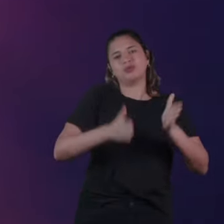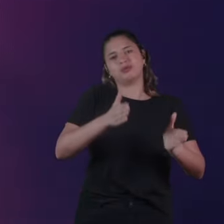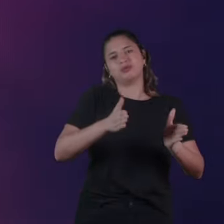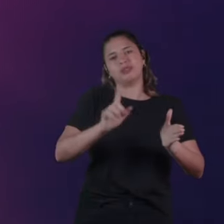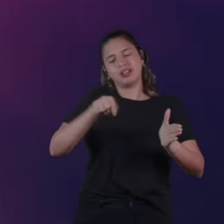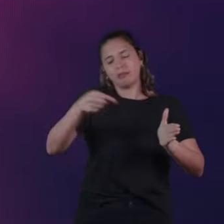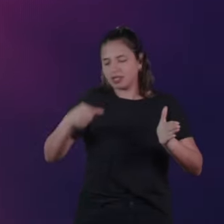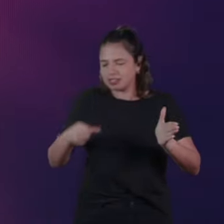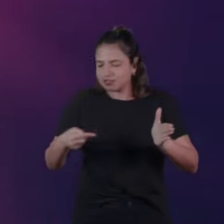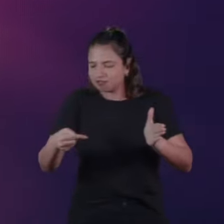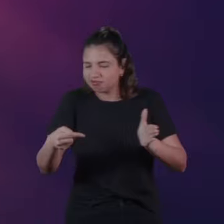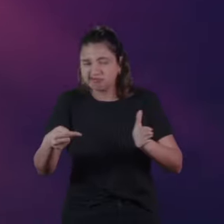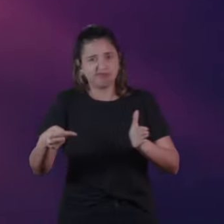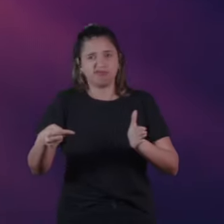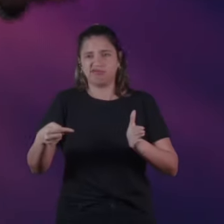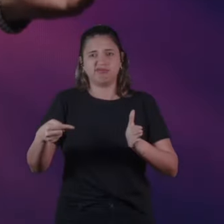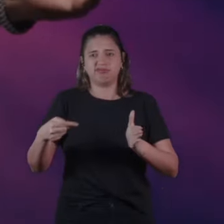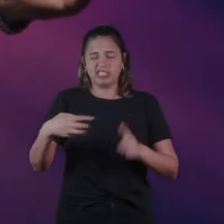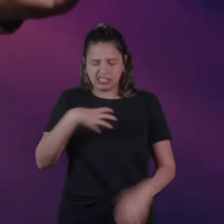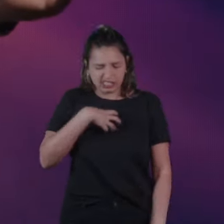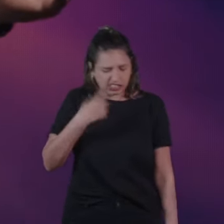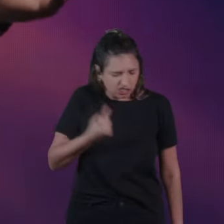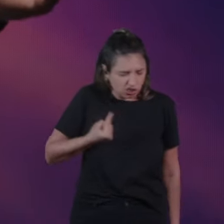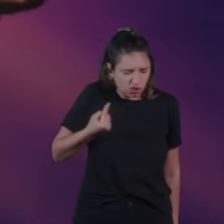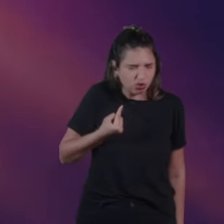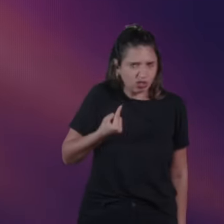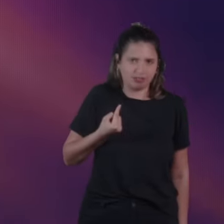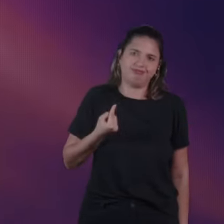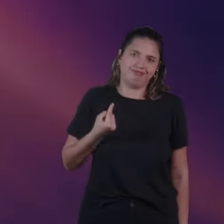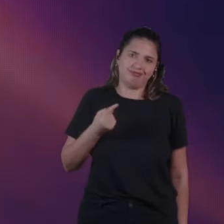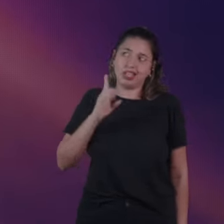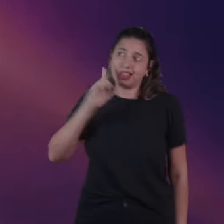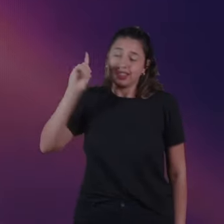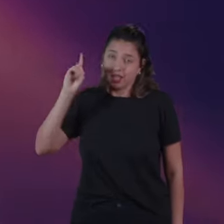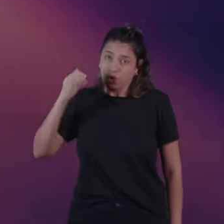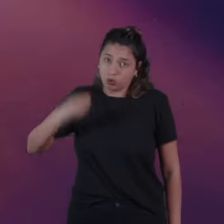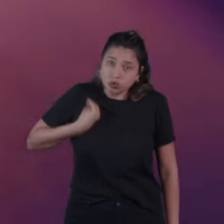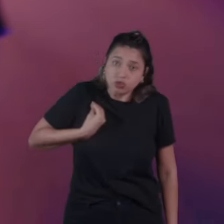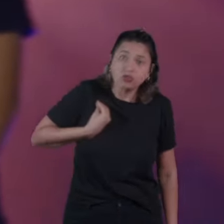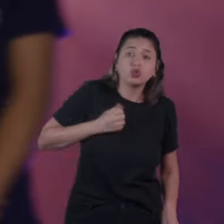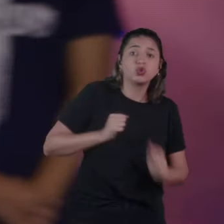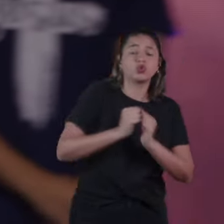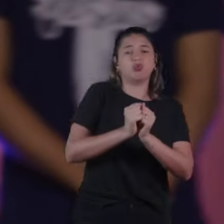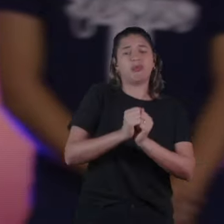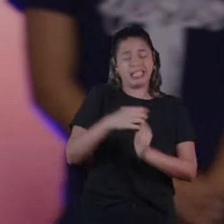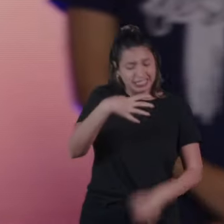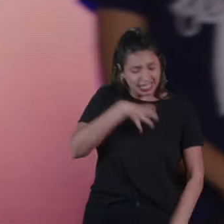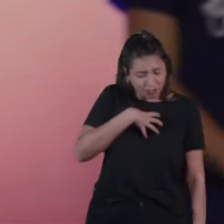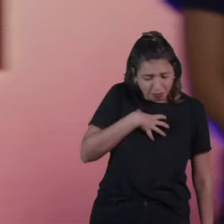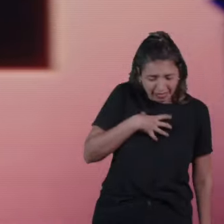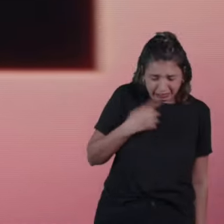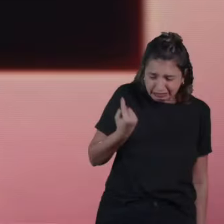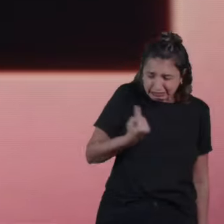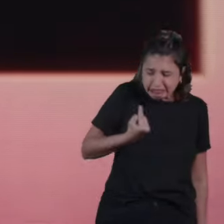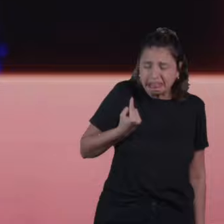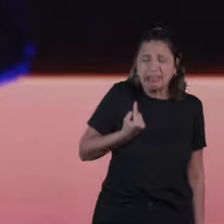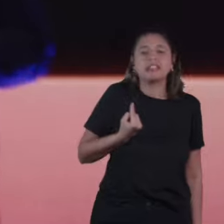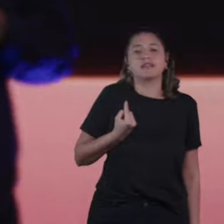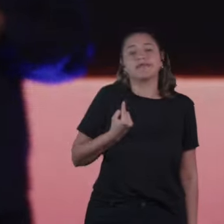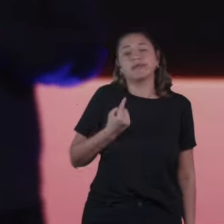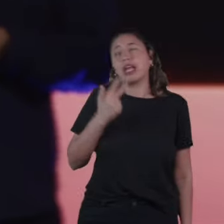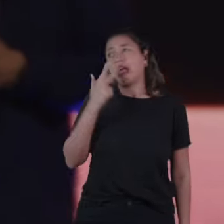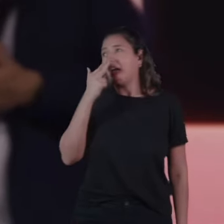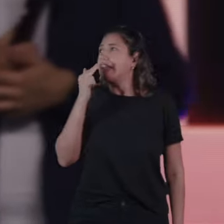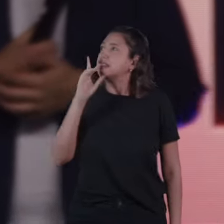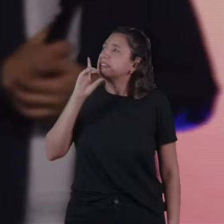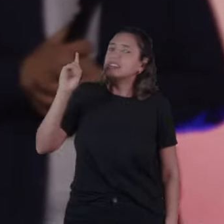sozinho. Não está sozinho, porque Deus é onipresente, mas no seu coração ele se vê sozinho e acha que a presença de